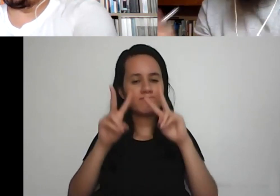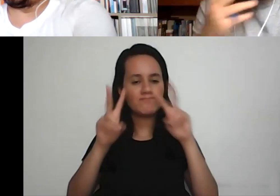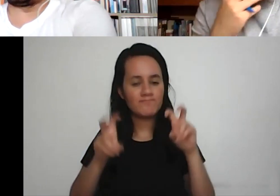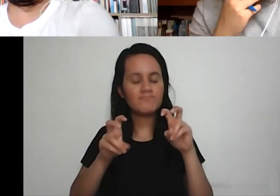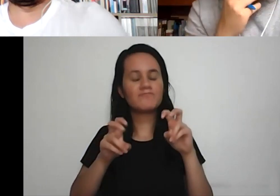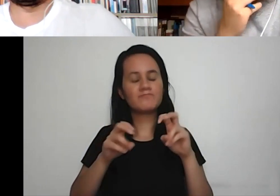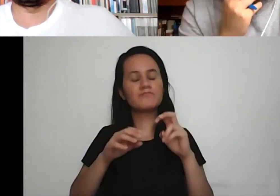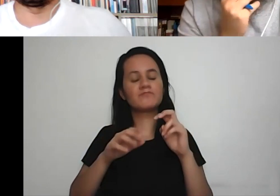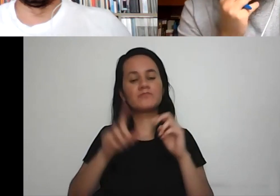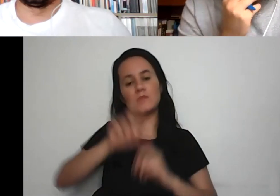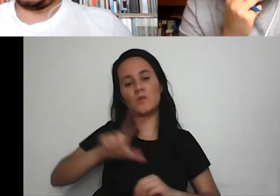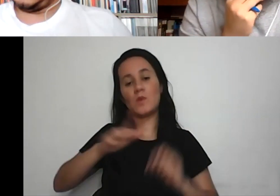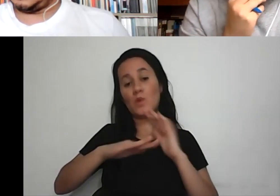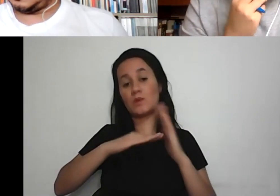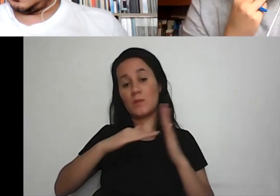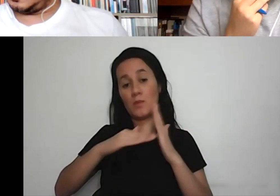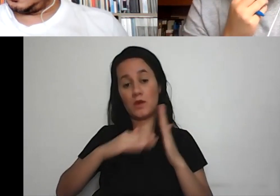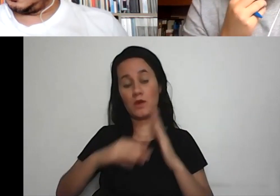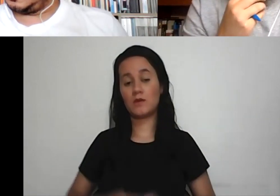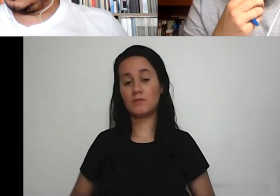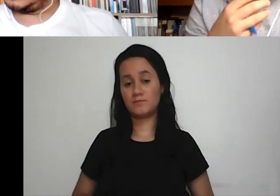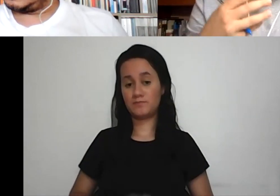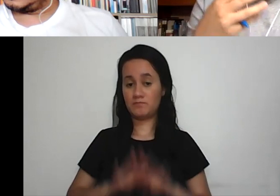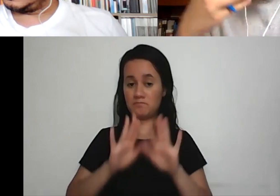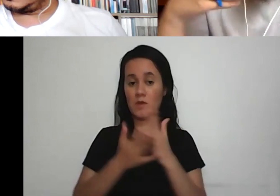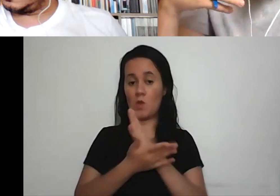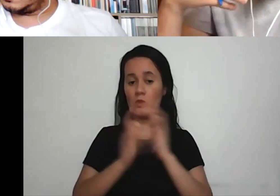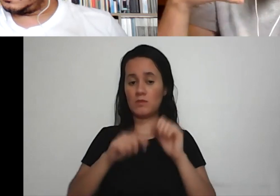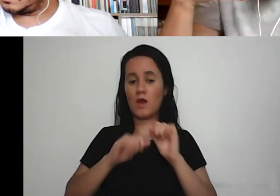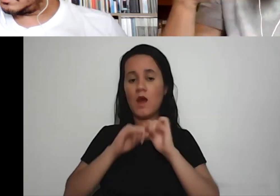possa até compartilhar alguns aqui. Mas acho que